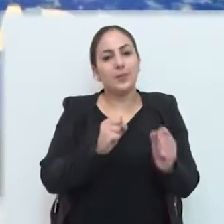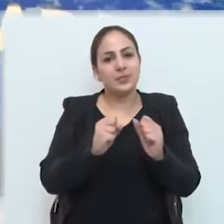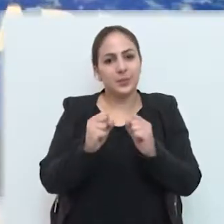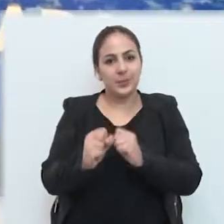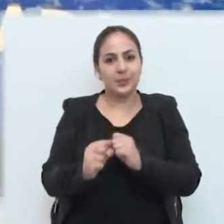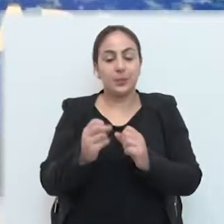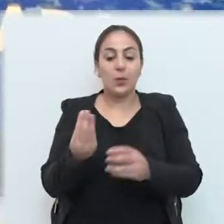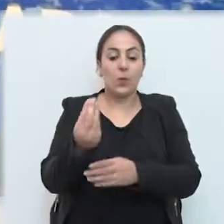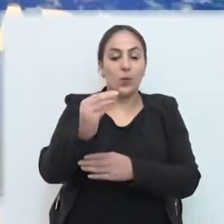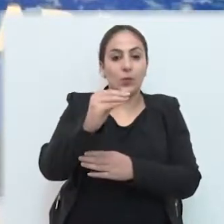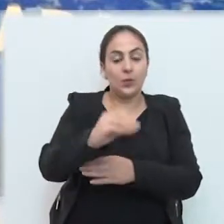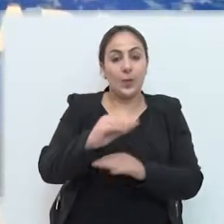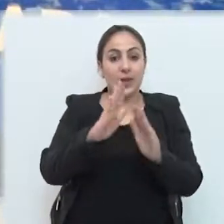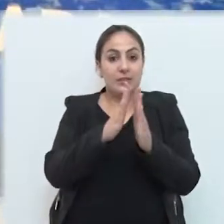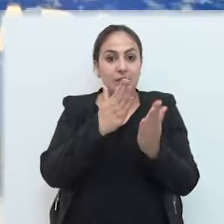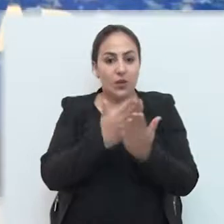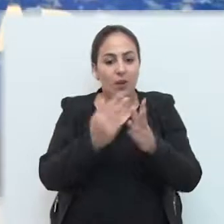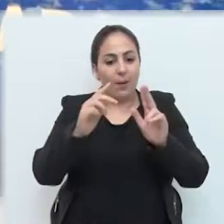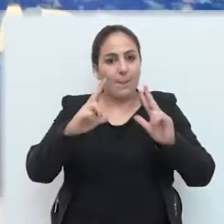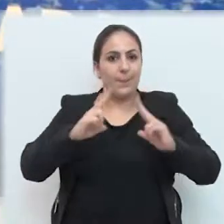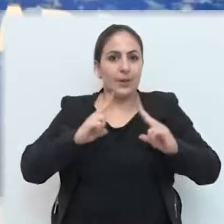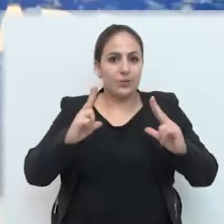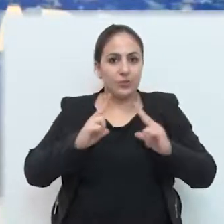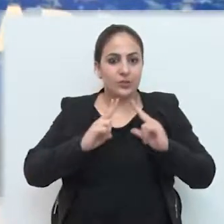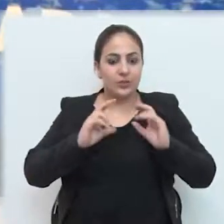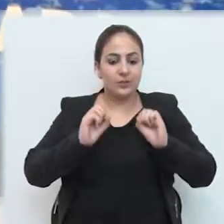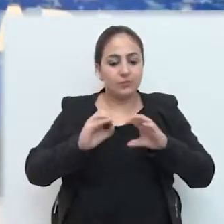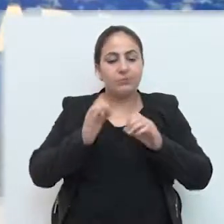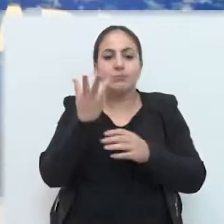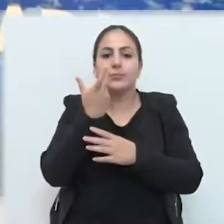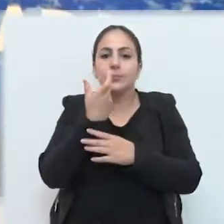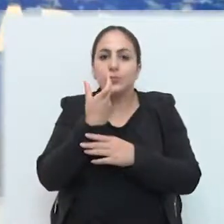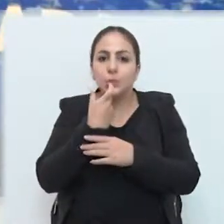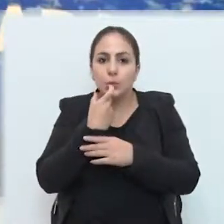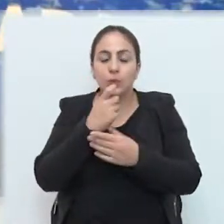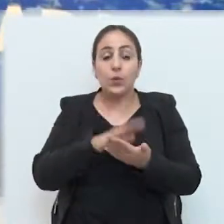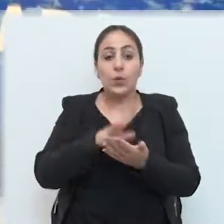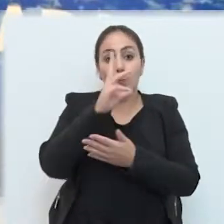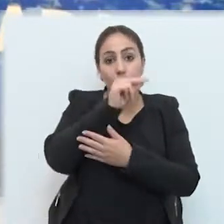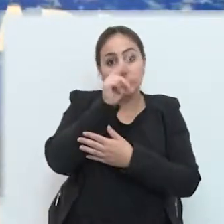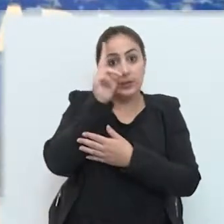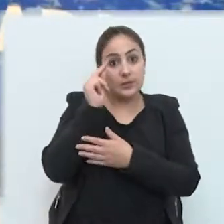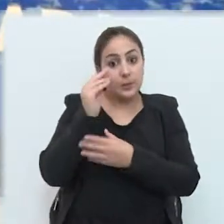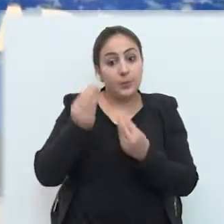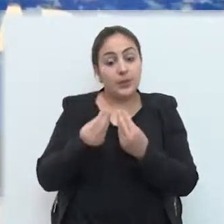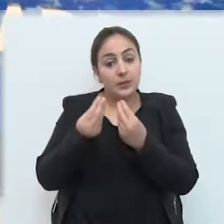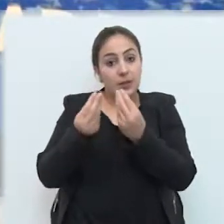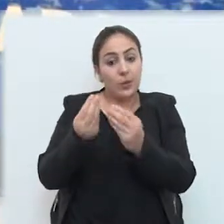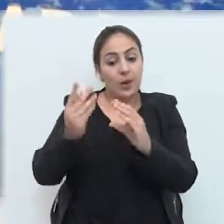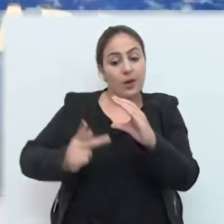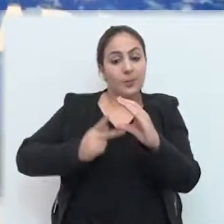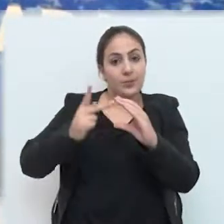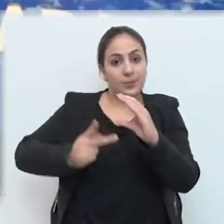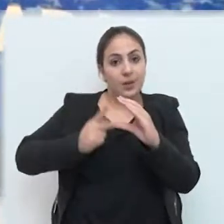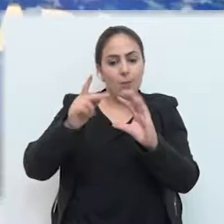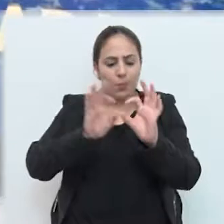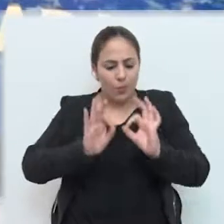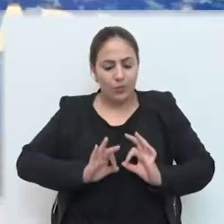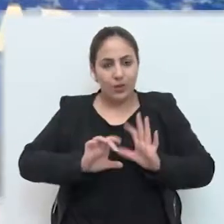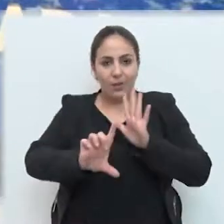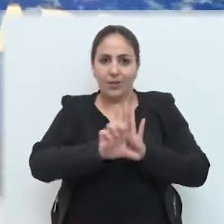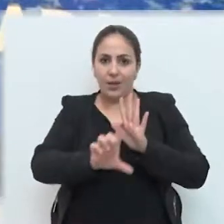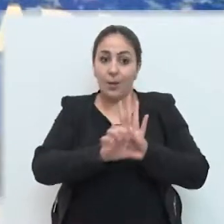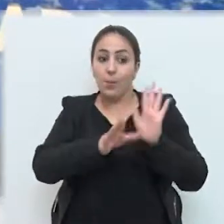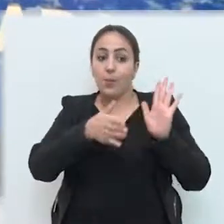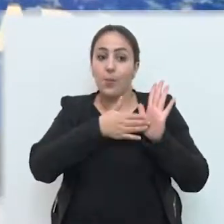Para possibilitar a implantação de uma escola particular de educação infantil, o Executivo encaminhou à Câmara um projeto